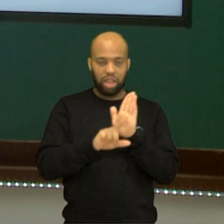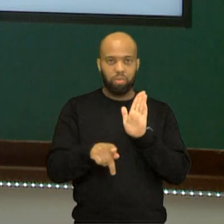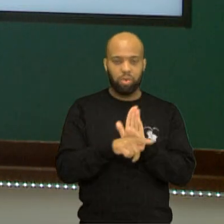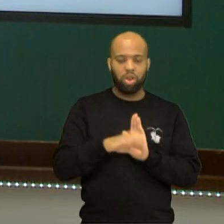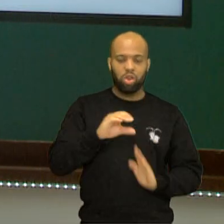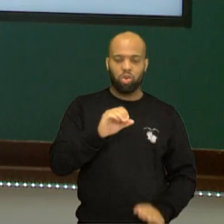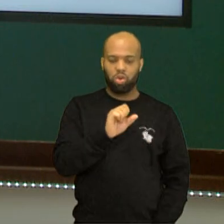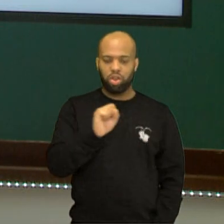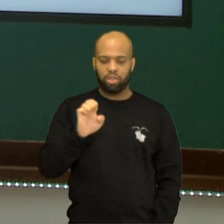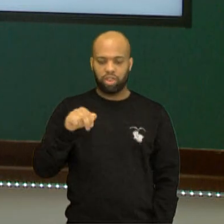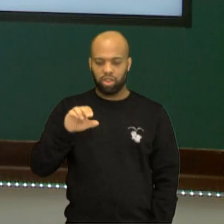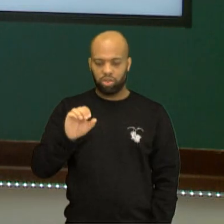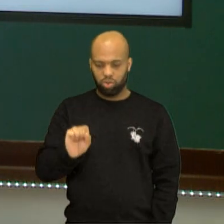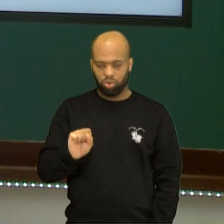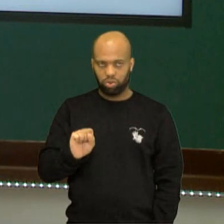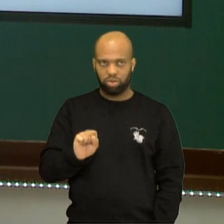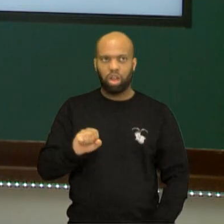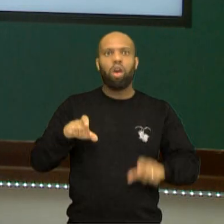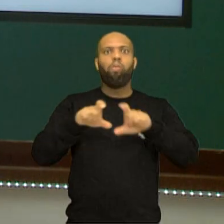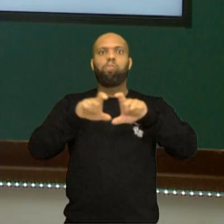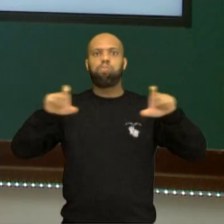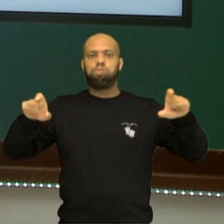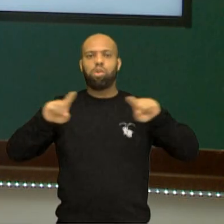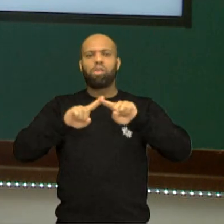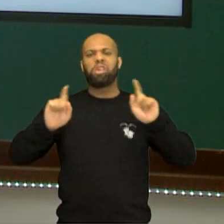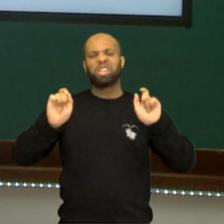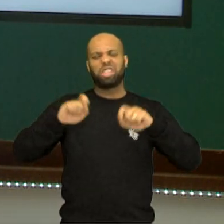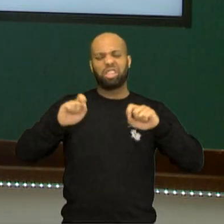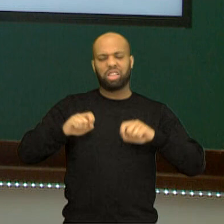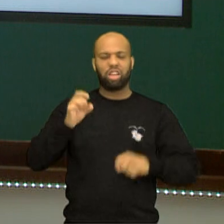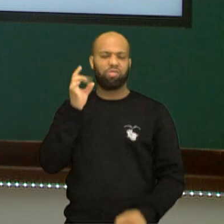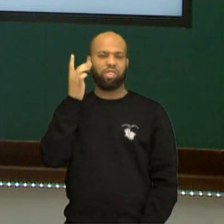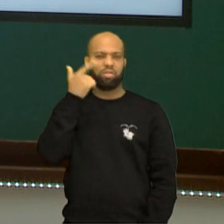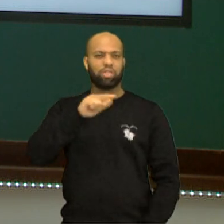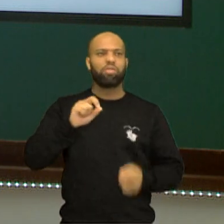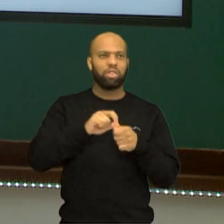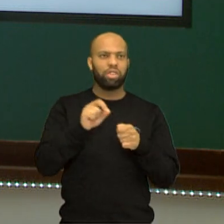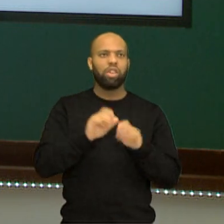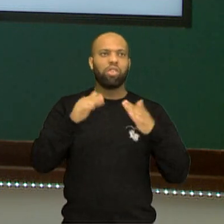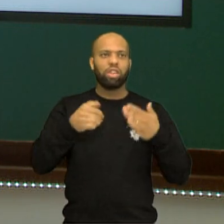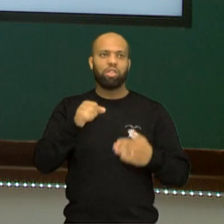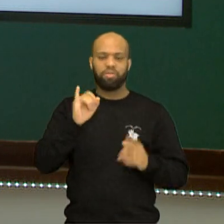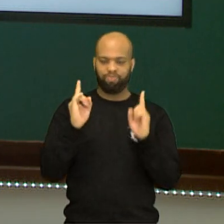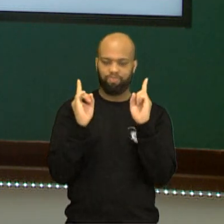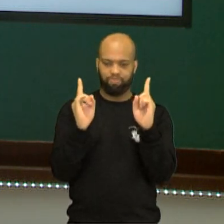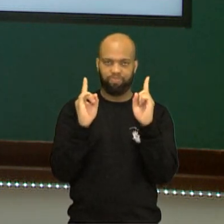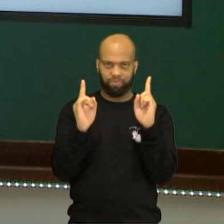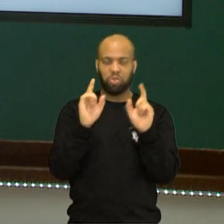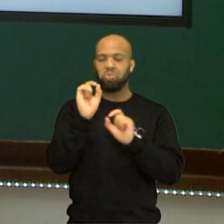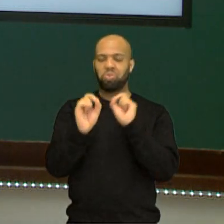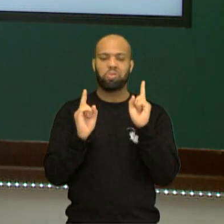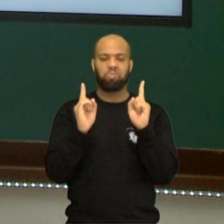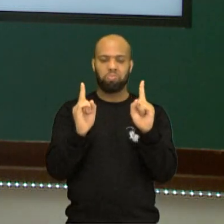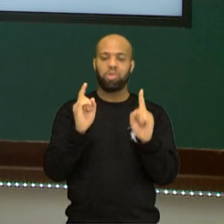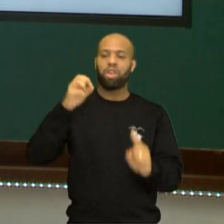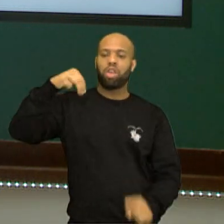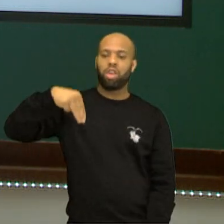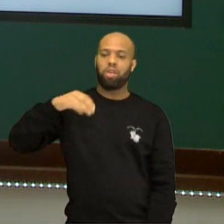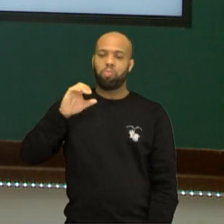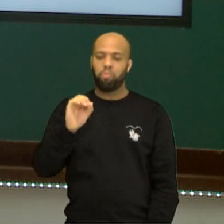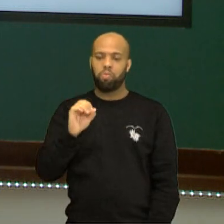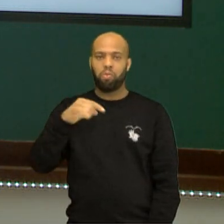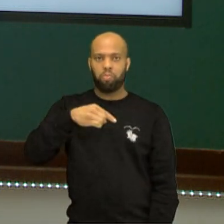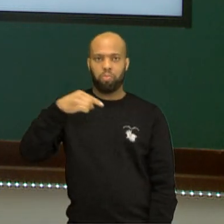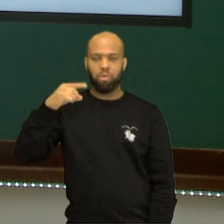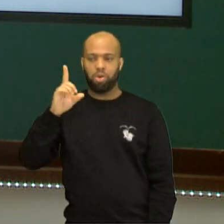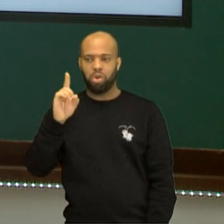feia, mas ela é relativamente simples de ser trabalhado, certo? Ou seja, o módulo desse vetor, quando eu represento a palavra módulo, eu faço o seguinte, coloco